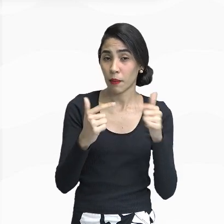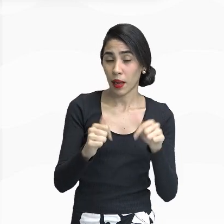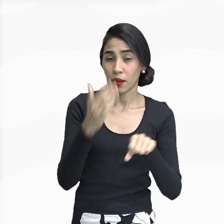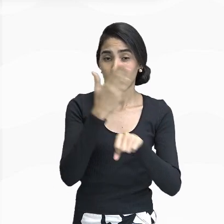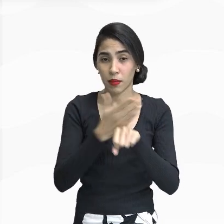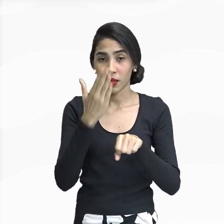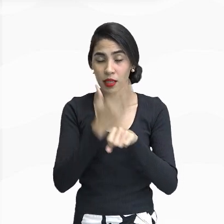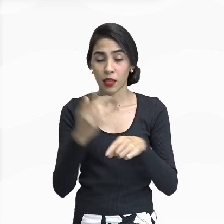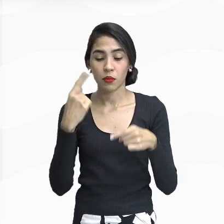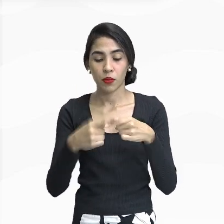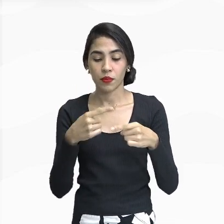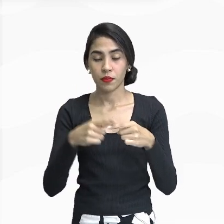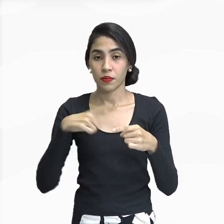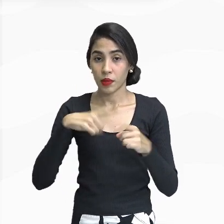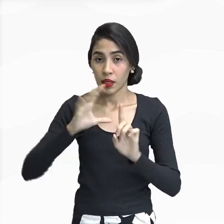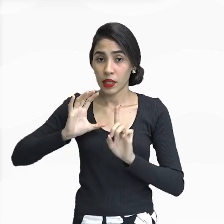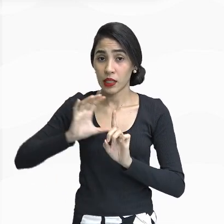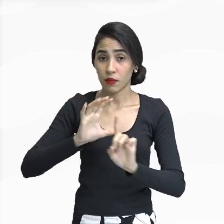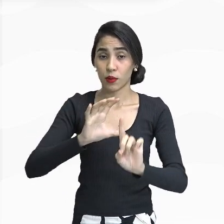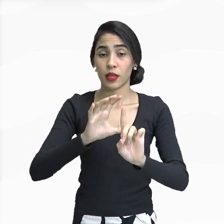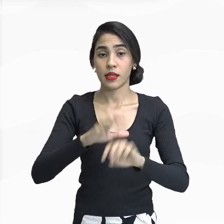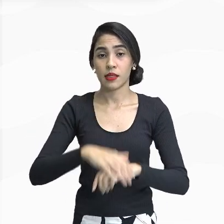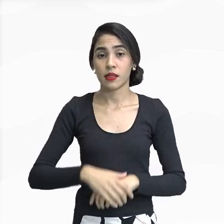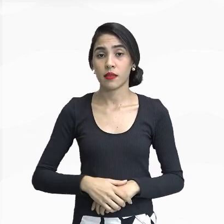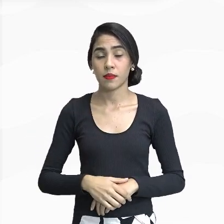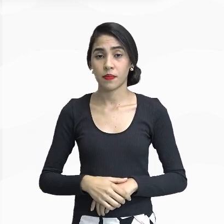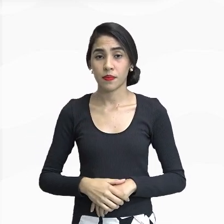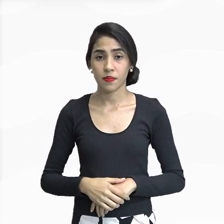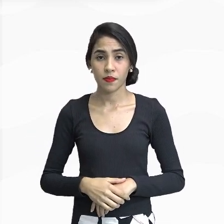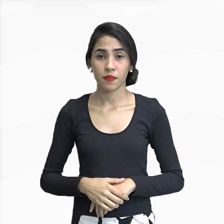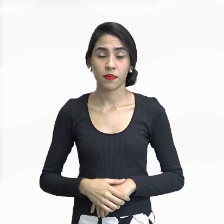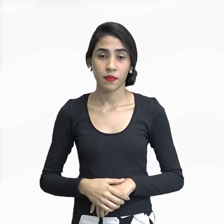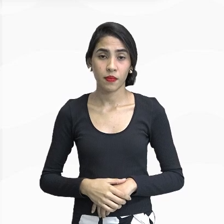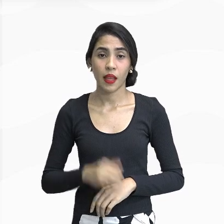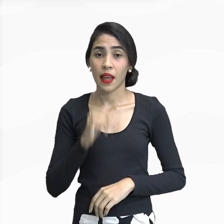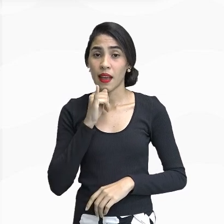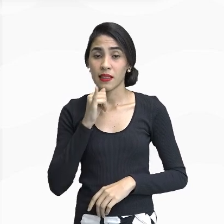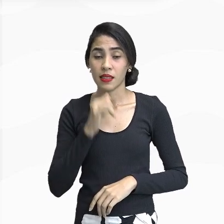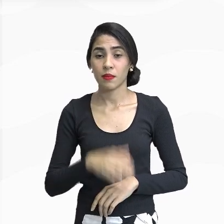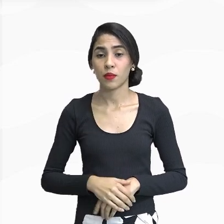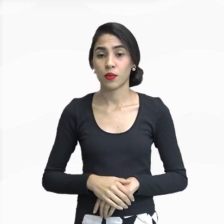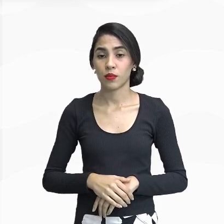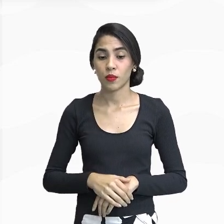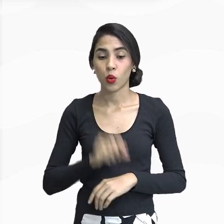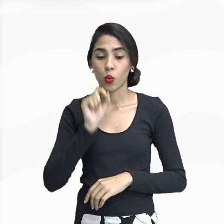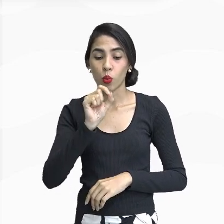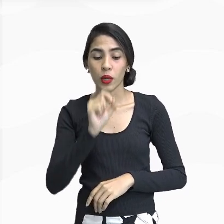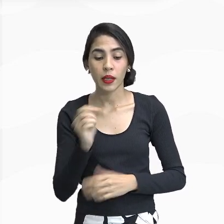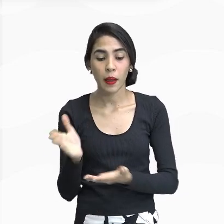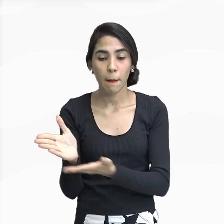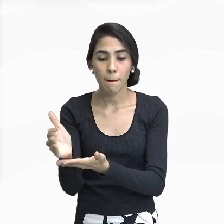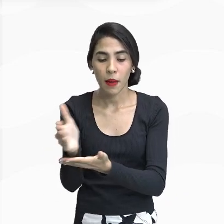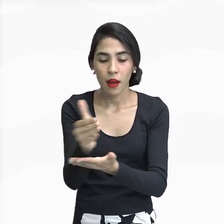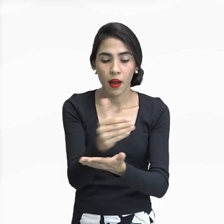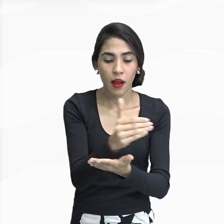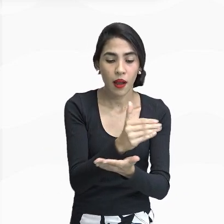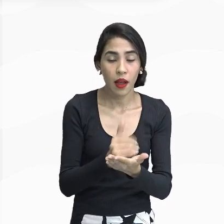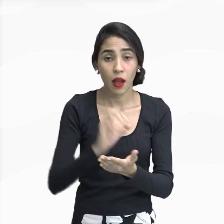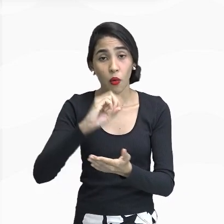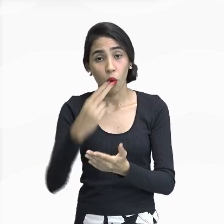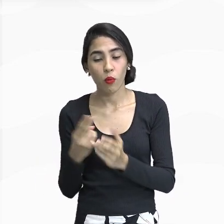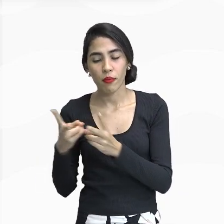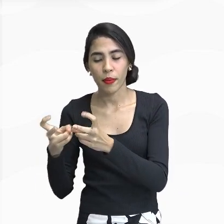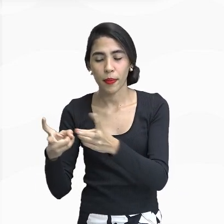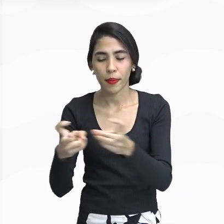acaba influenciando, né, na parte ali que pega o que está sendo retirado, o que realmente está sendo